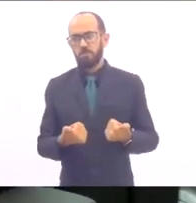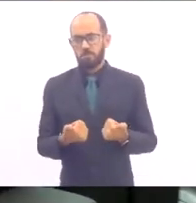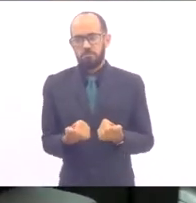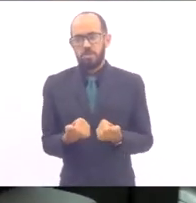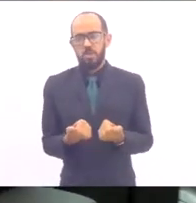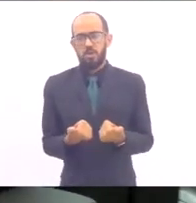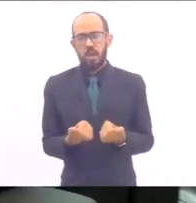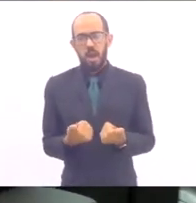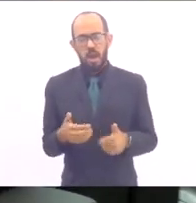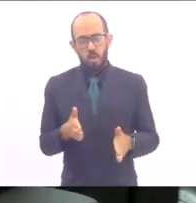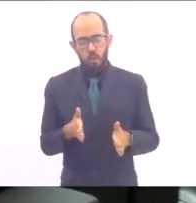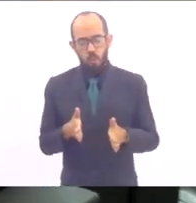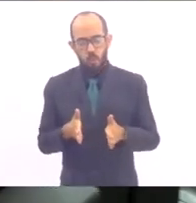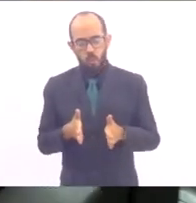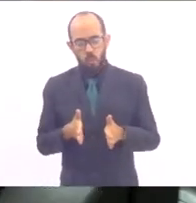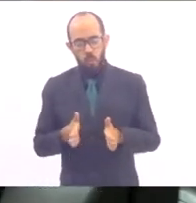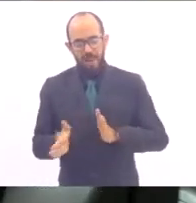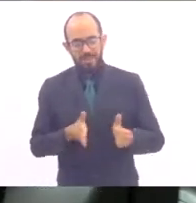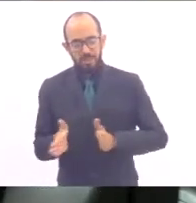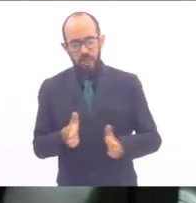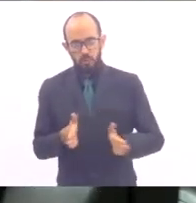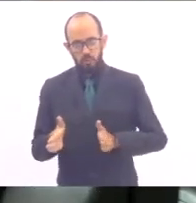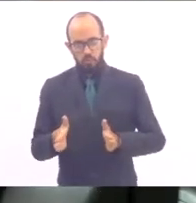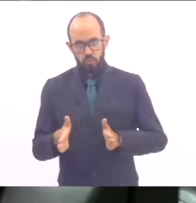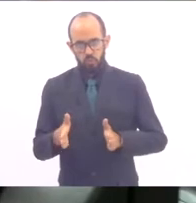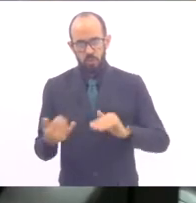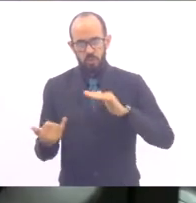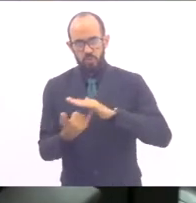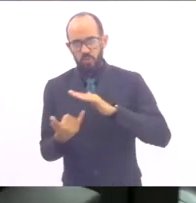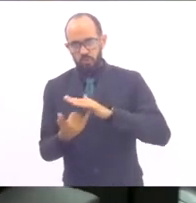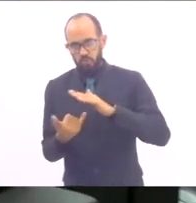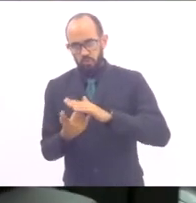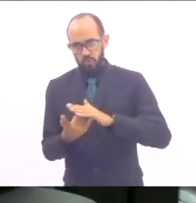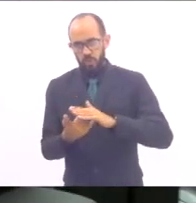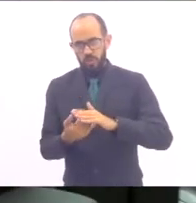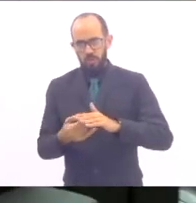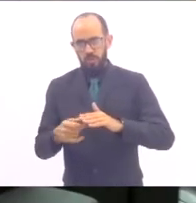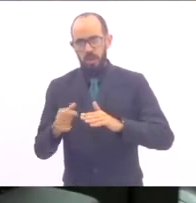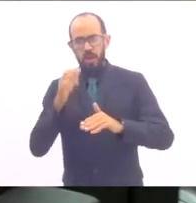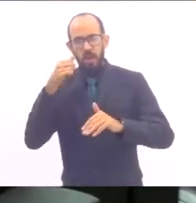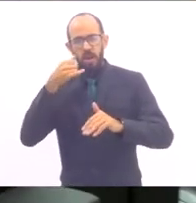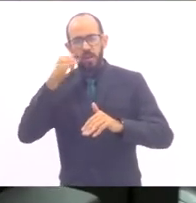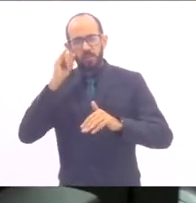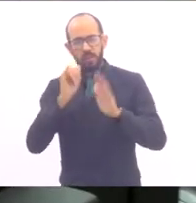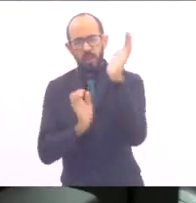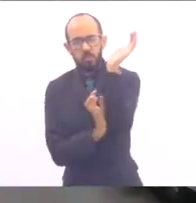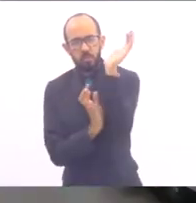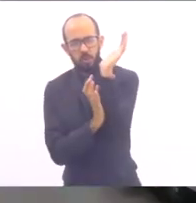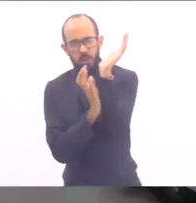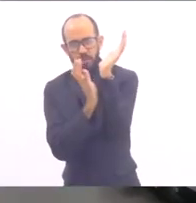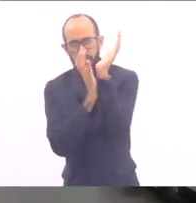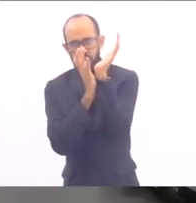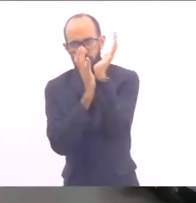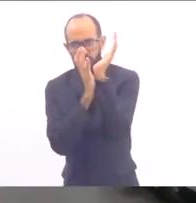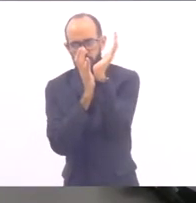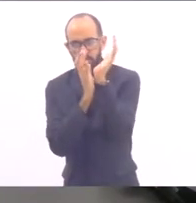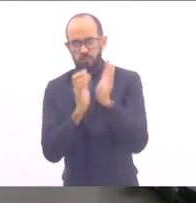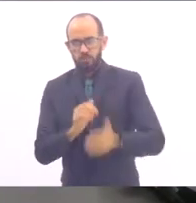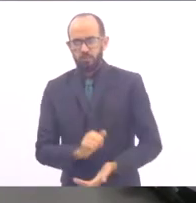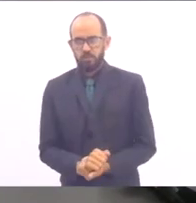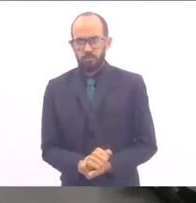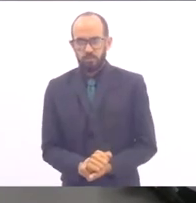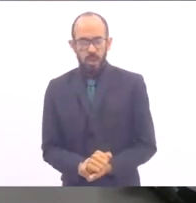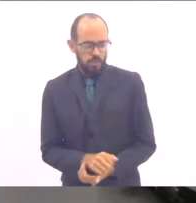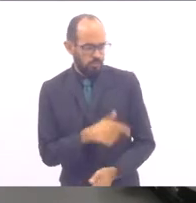o acesso das cooperativas à inexigibilidade. Eu ouvi... Esse é o ponto seguinte. Esse é o ponto